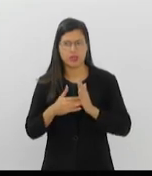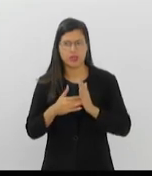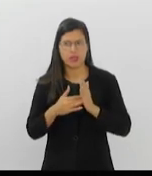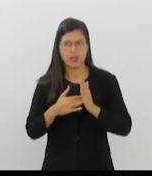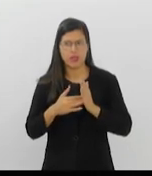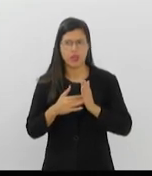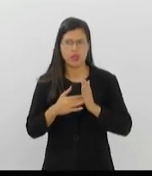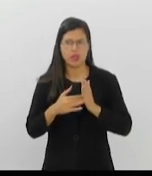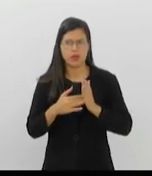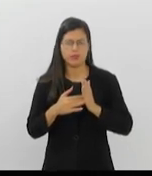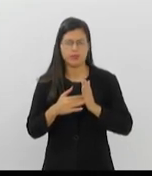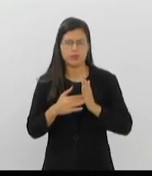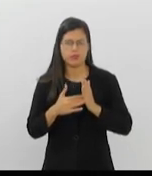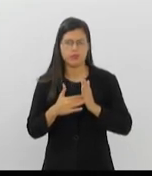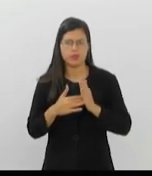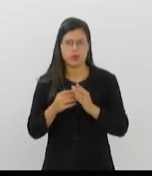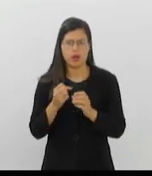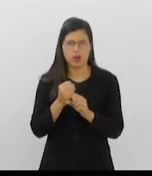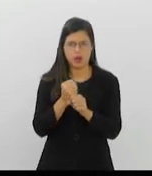até